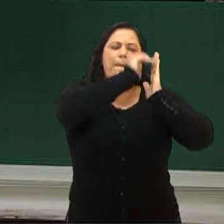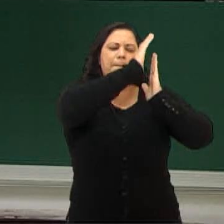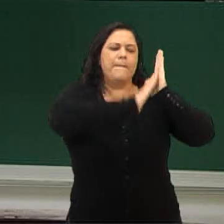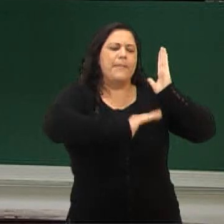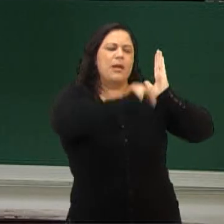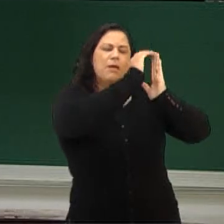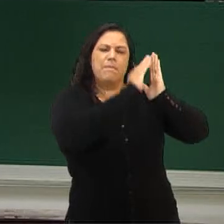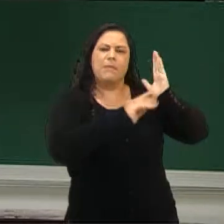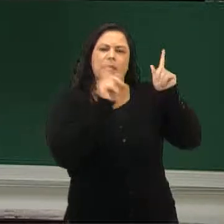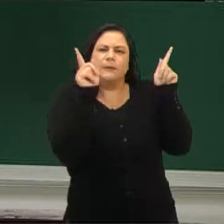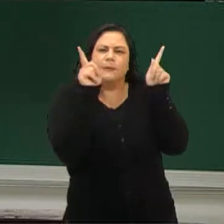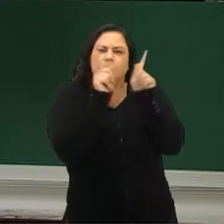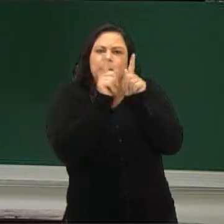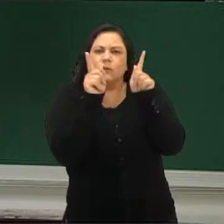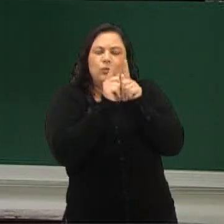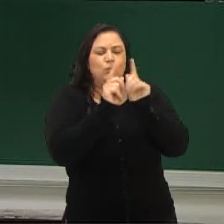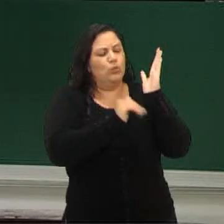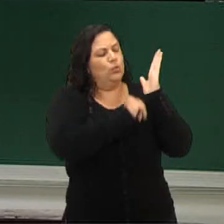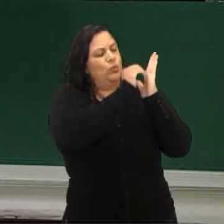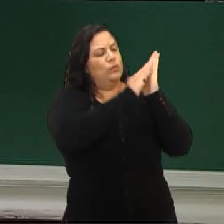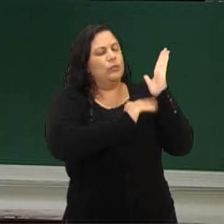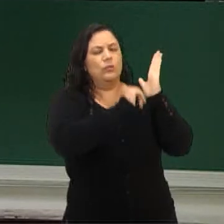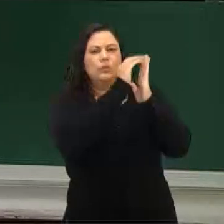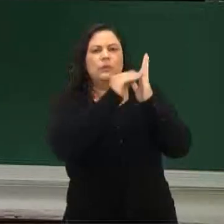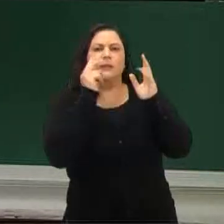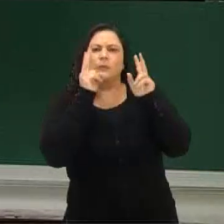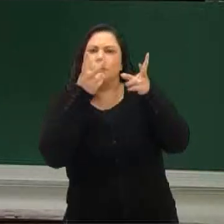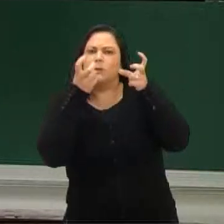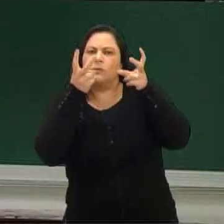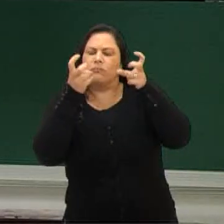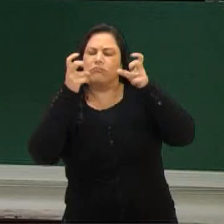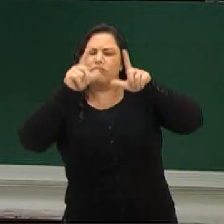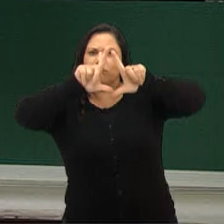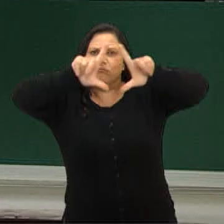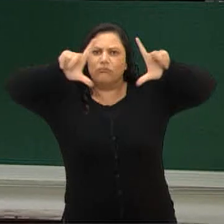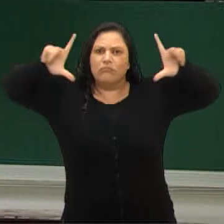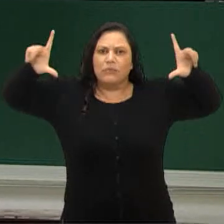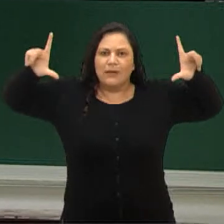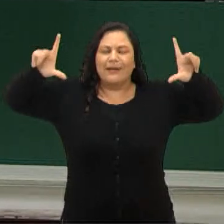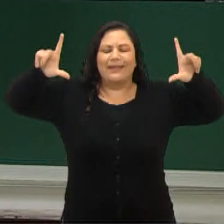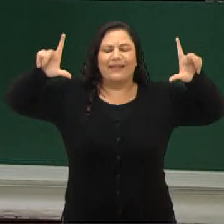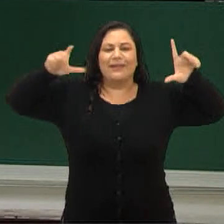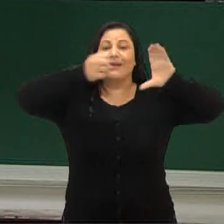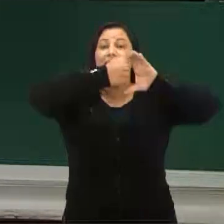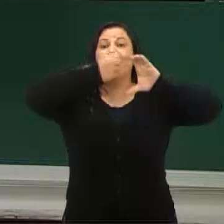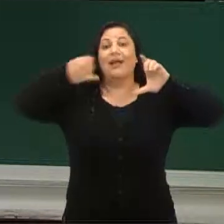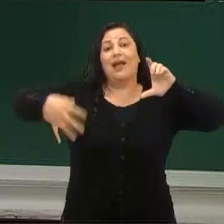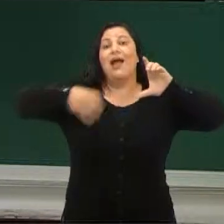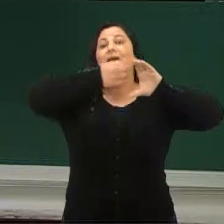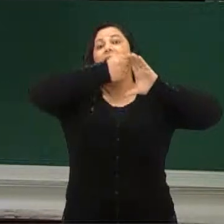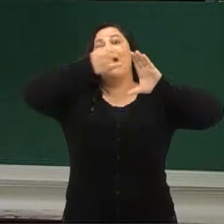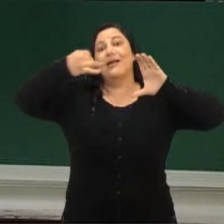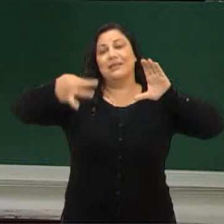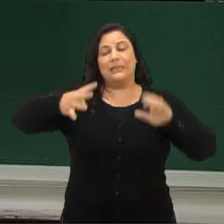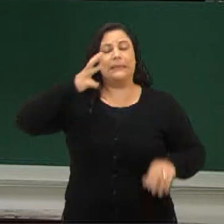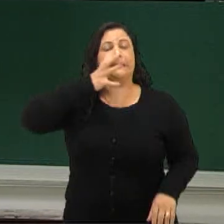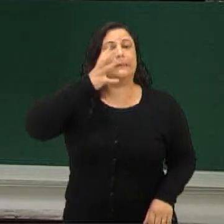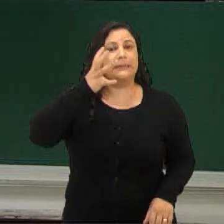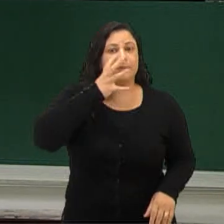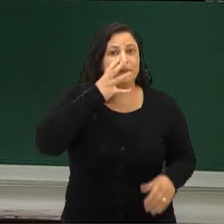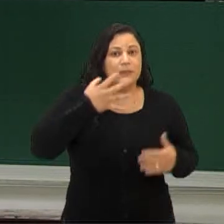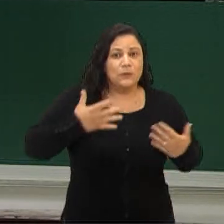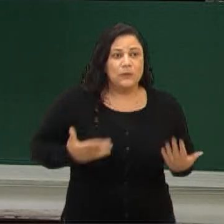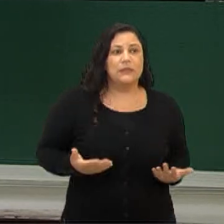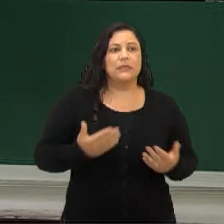você olha essa obra muito de perto, ela parece muito fora de foco. Ela tem aquela característica ainda impressionista. Mas quando você